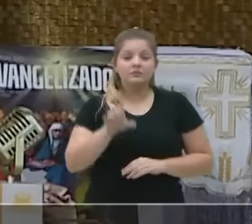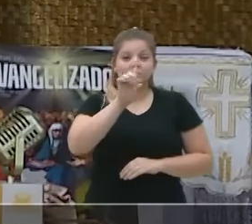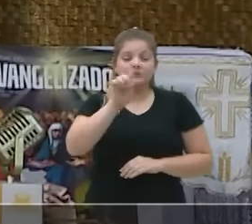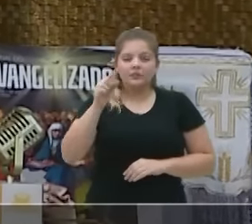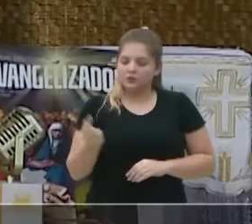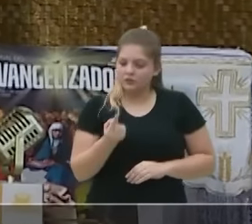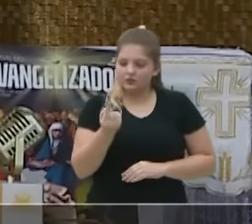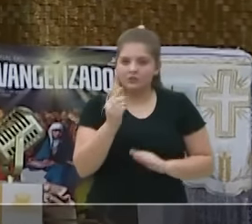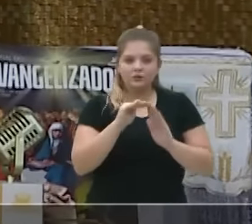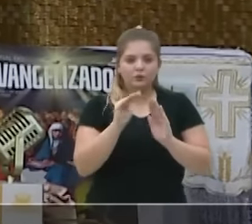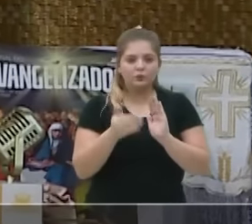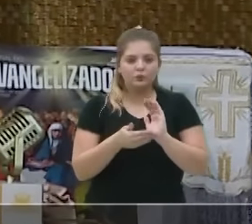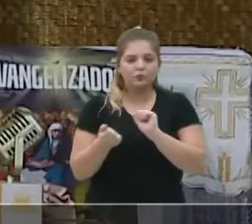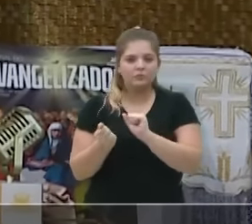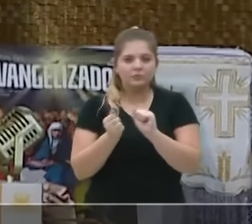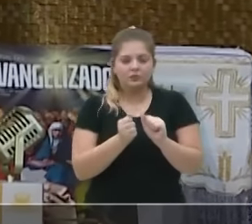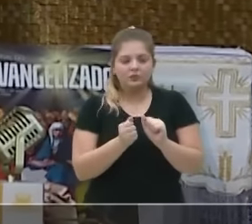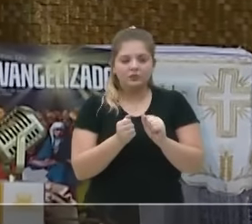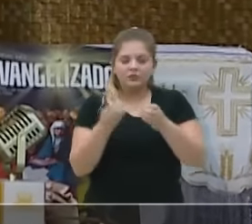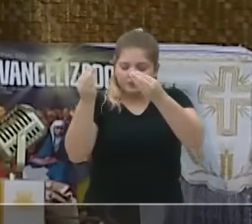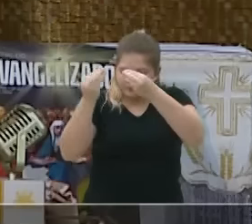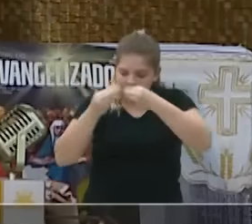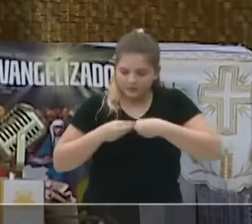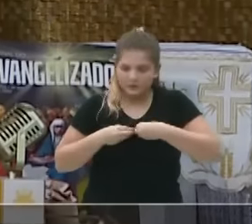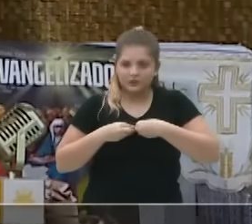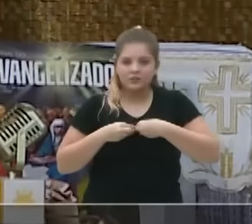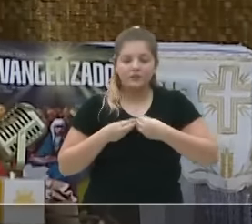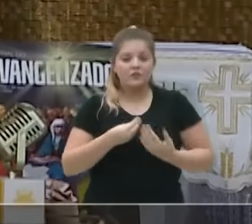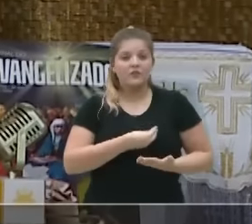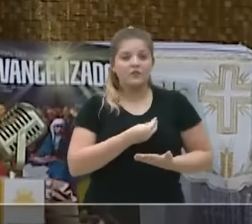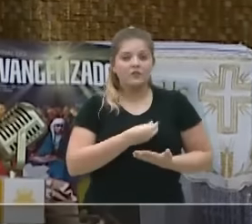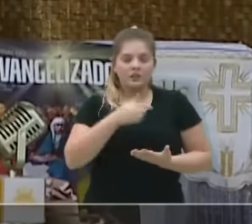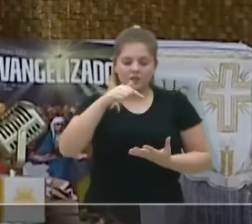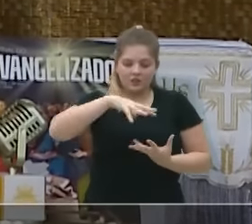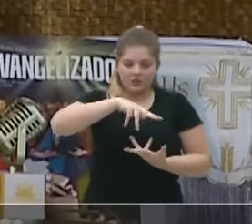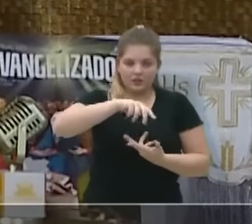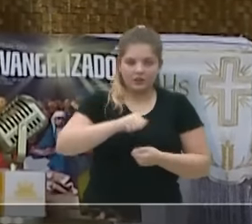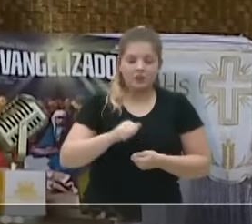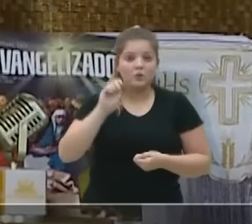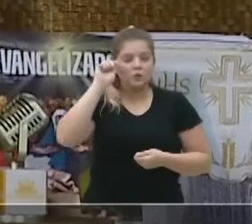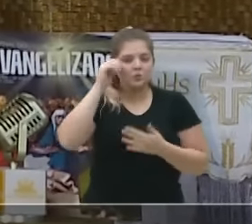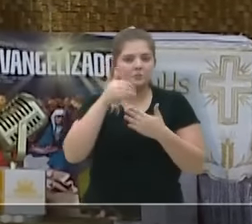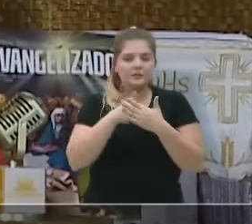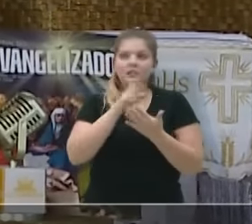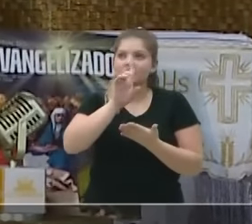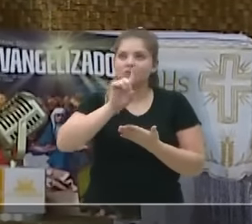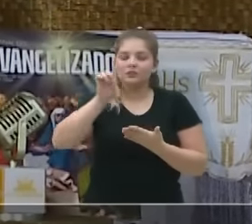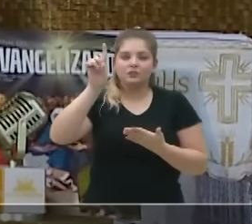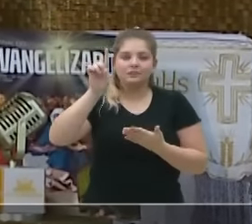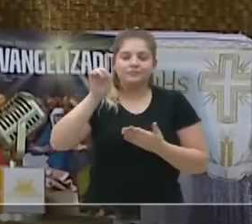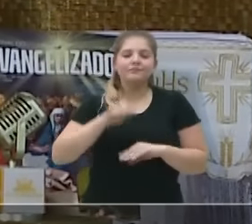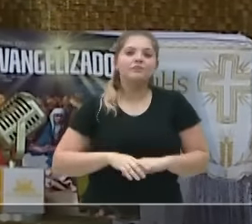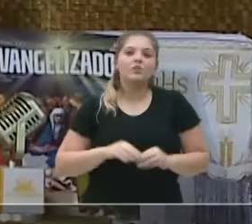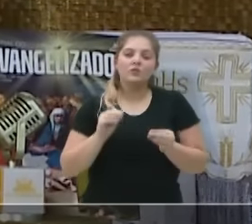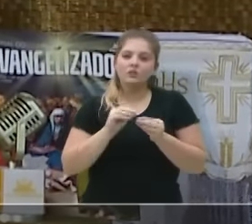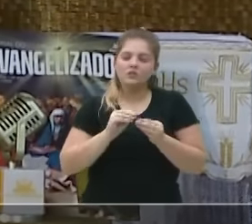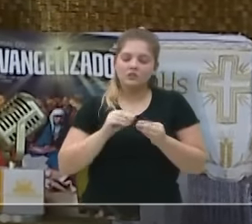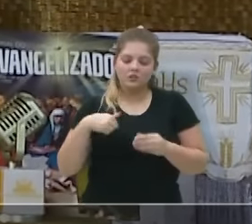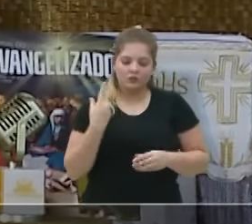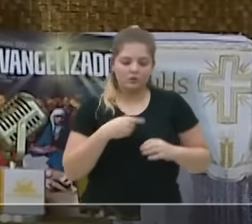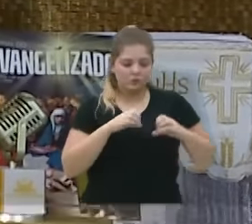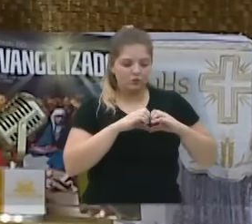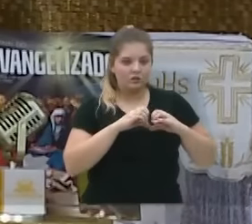Deus eterno e todo-poderoso, que nos concedeis conviver na terra com os mistérios divinos, fazei que nossos corações